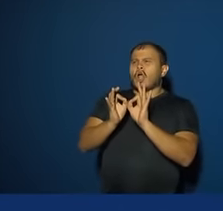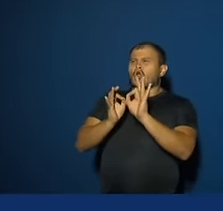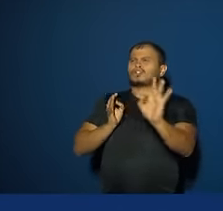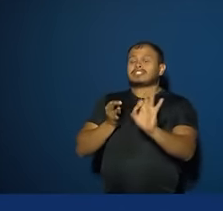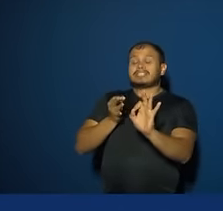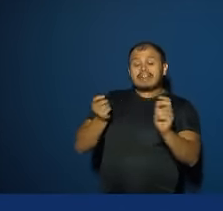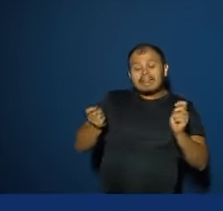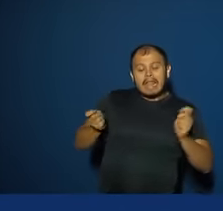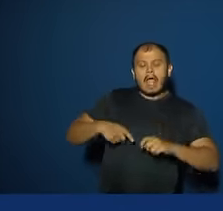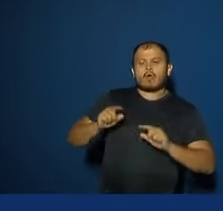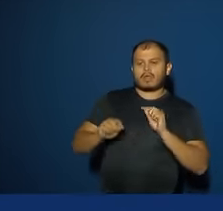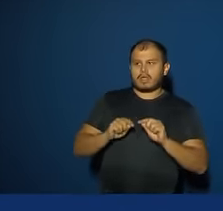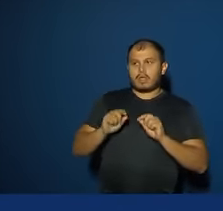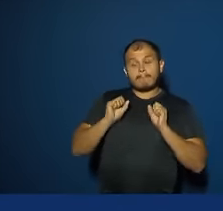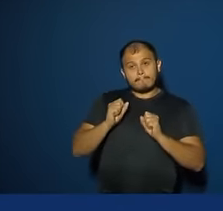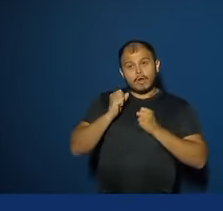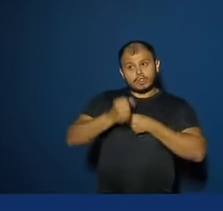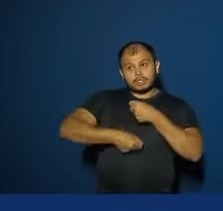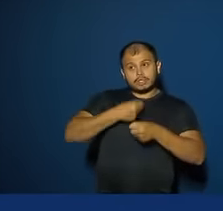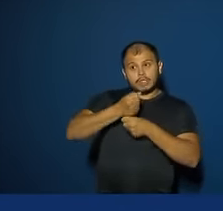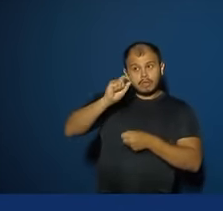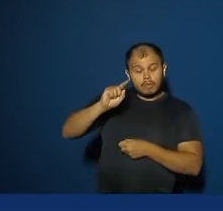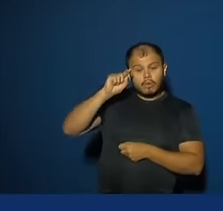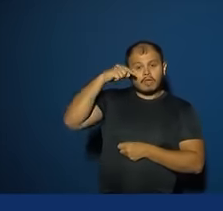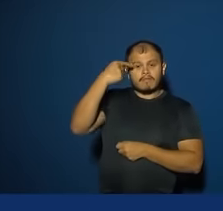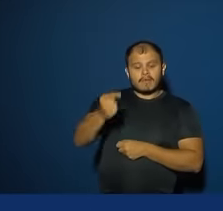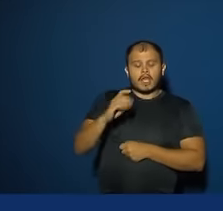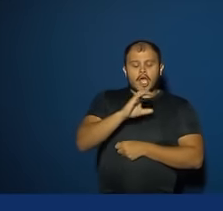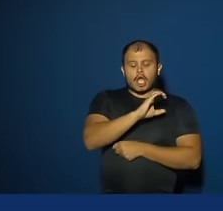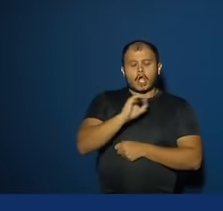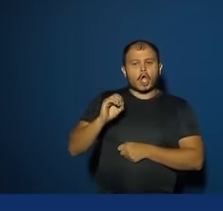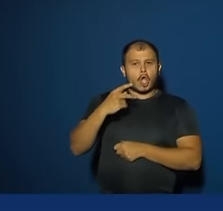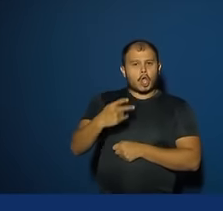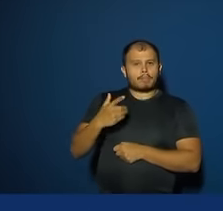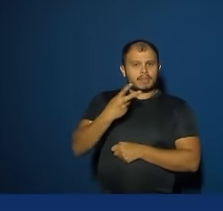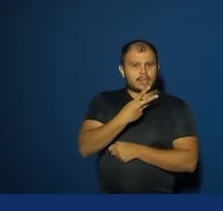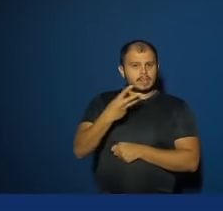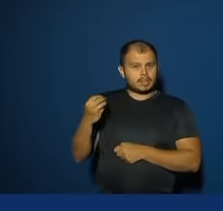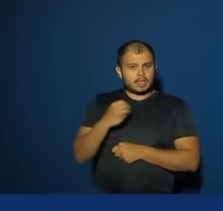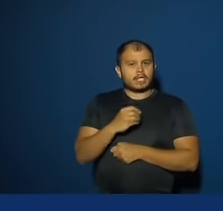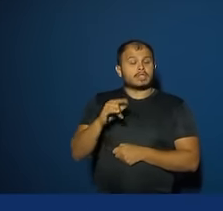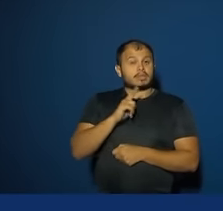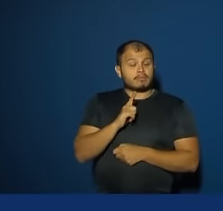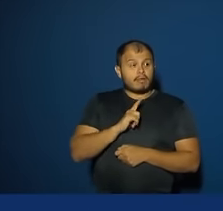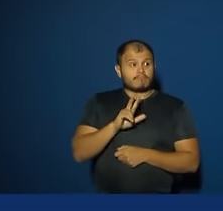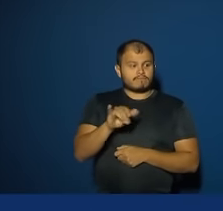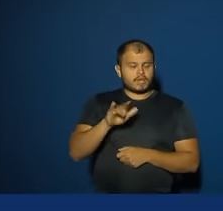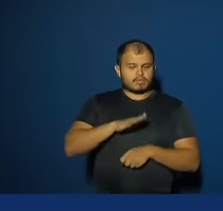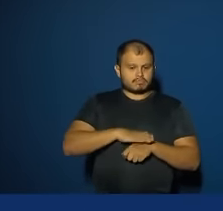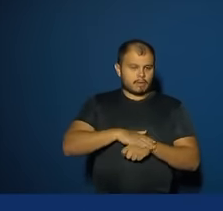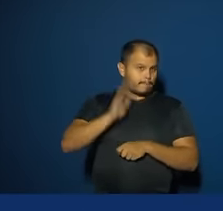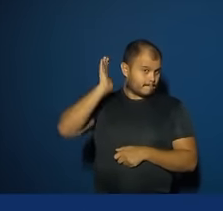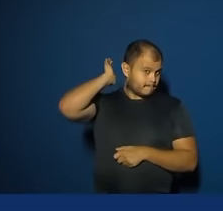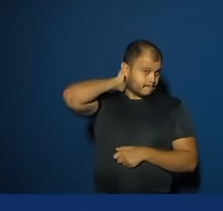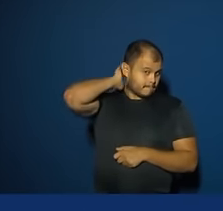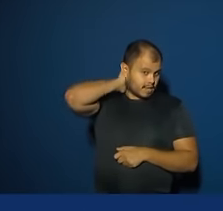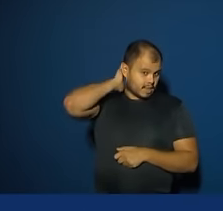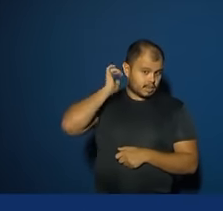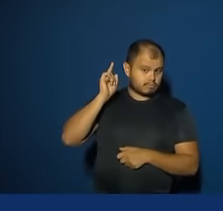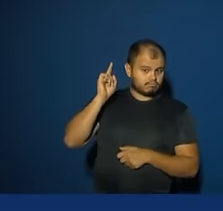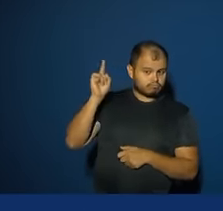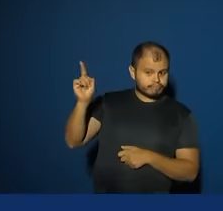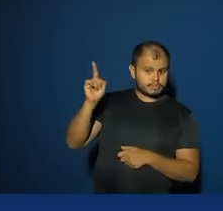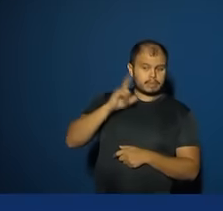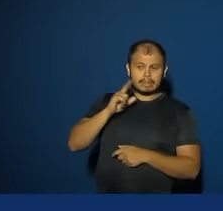oportunidade no ano que vem com a Cop eh a cop 30 e que ela acontece em Belém né no